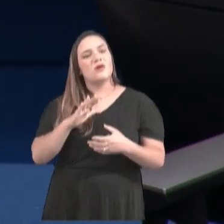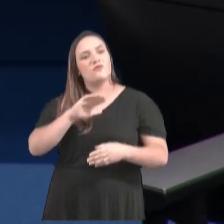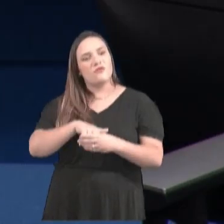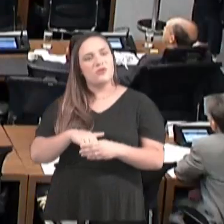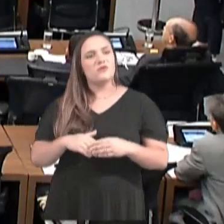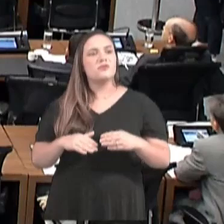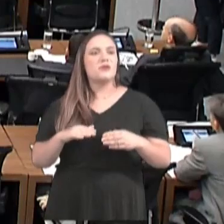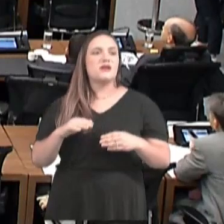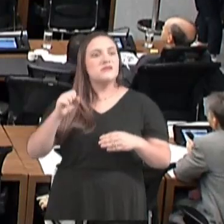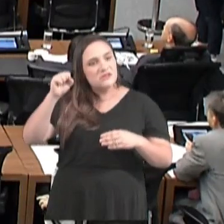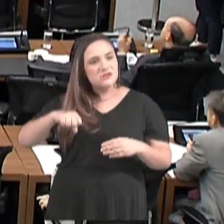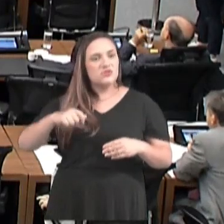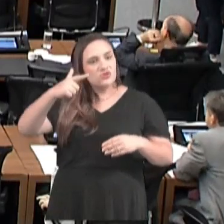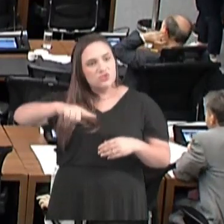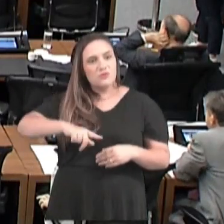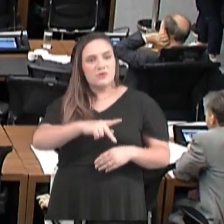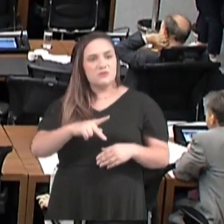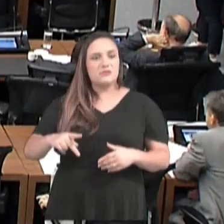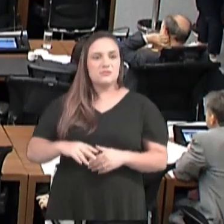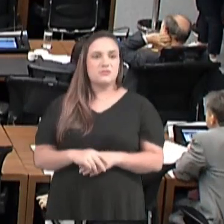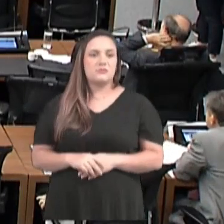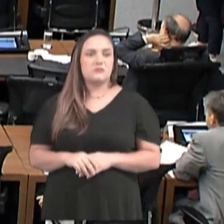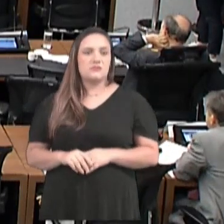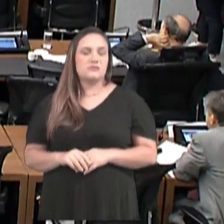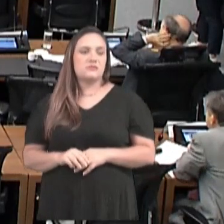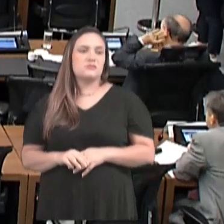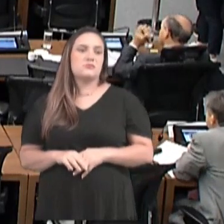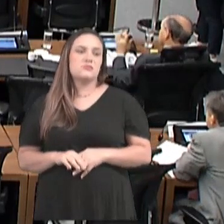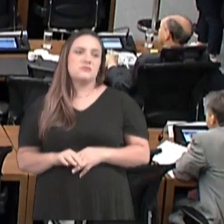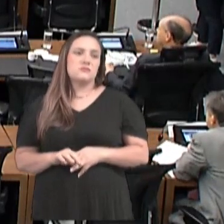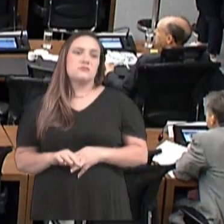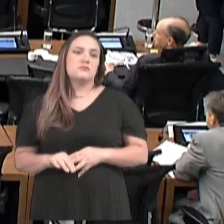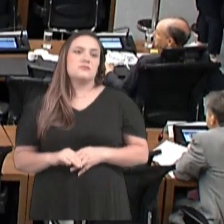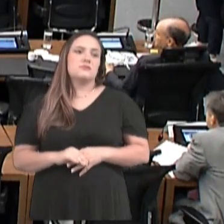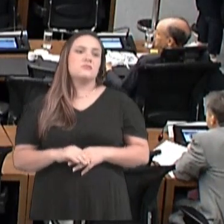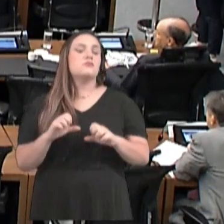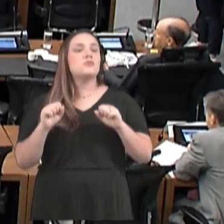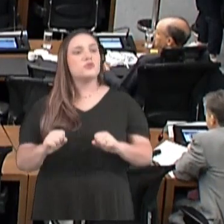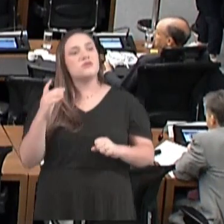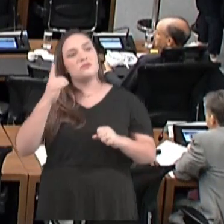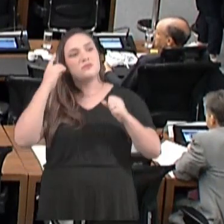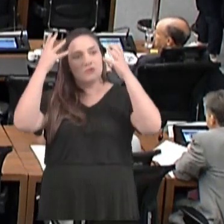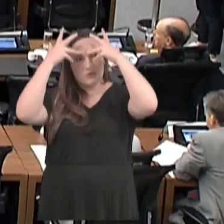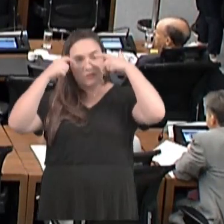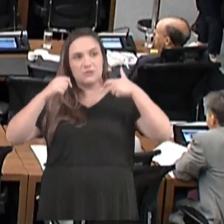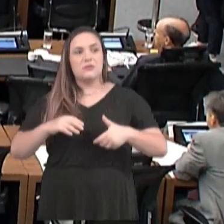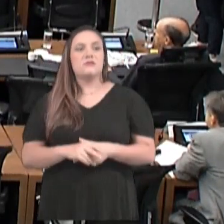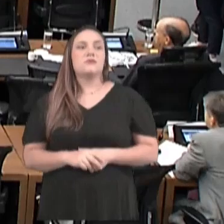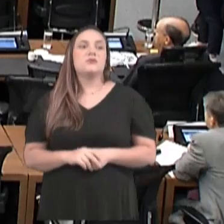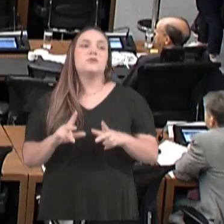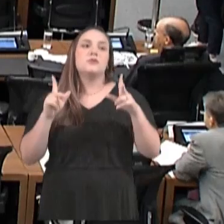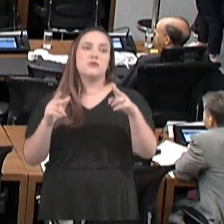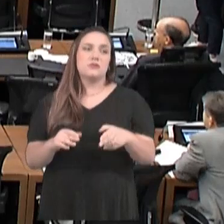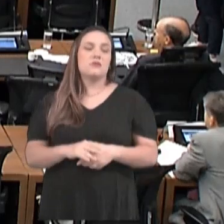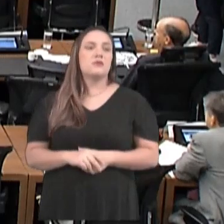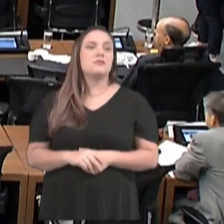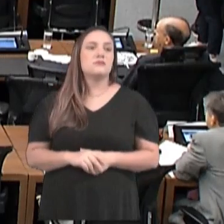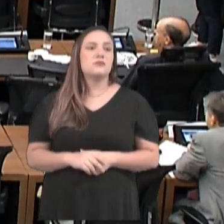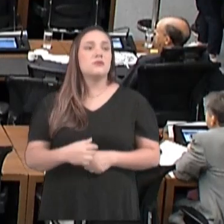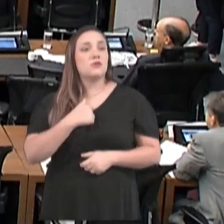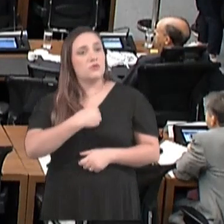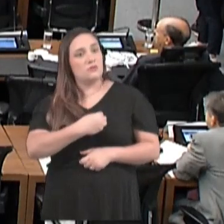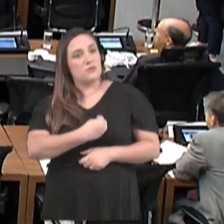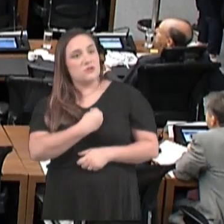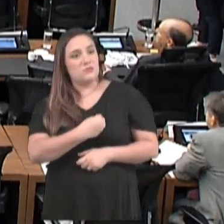Assis. Obrigado. Ainda em discussão? Para discutir, senhor presidente. Para discutir, deputado Paulo Duarte. Senhor presidente, como membro